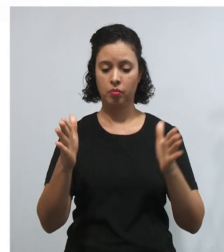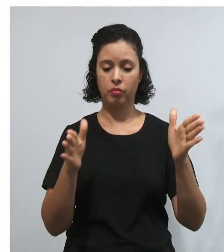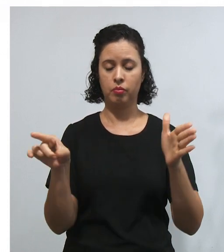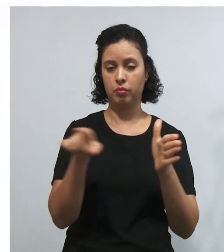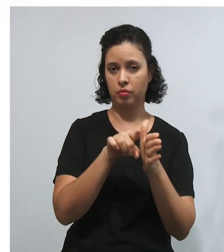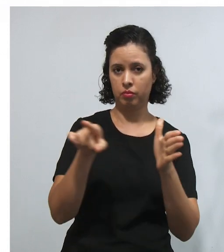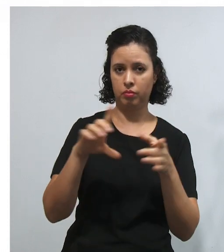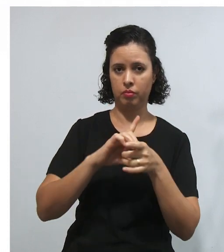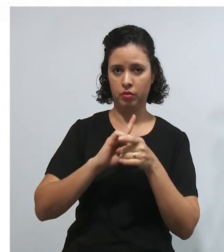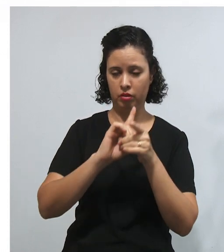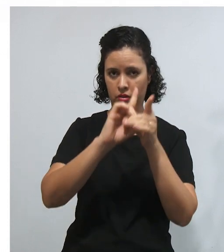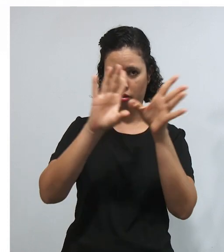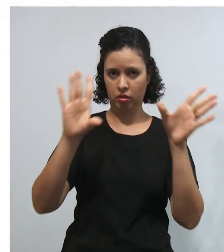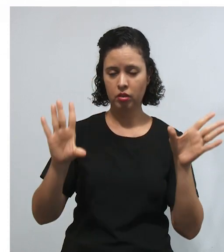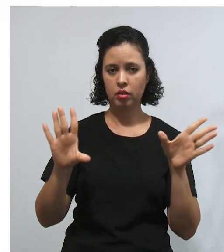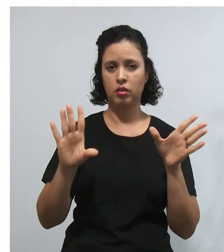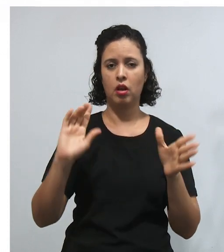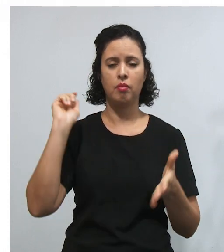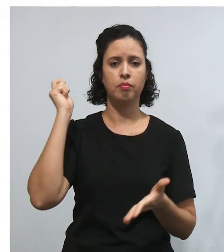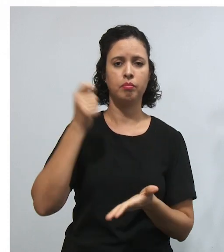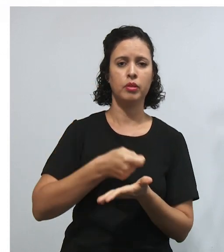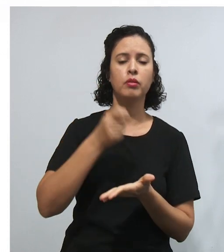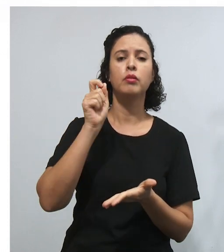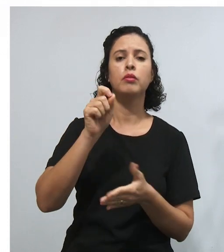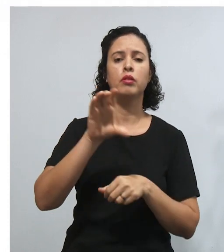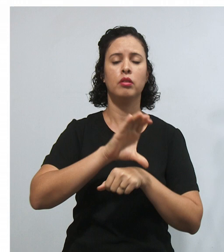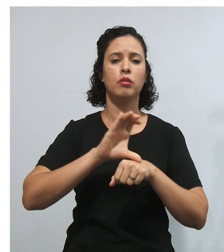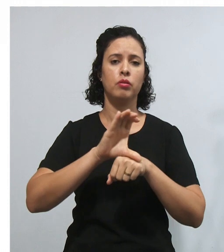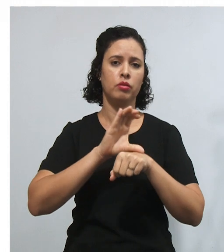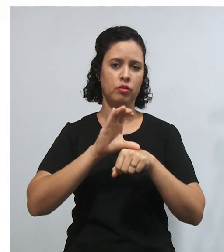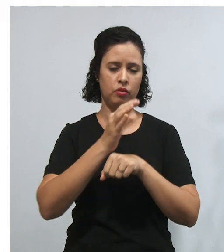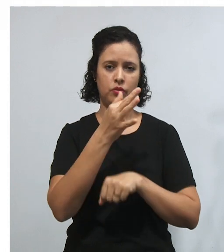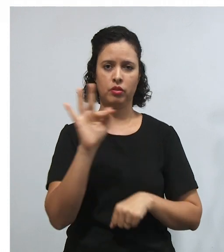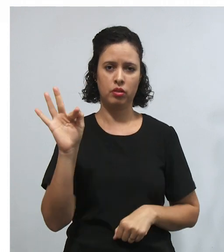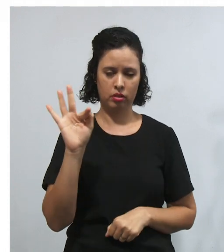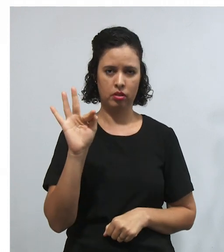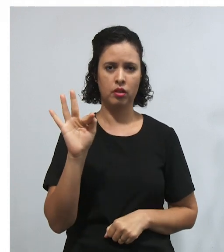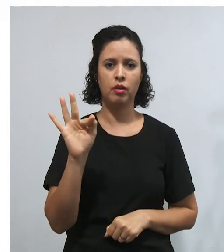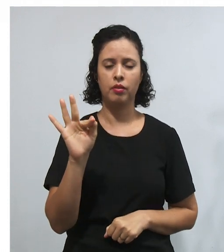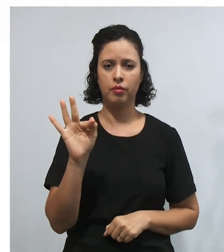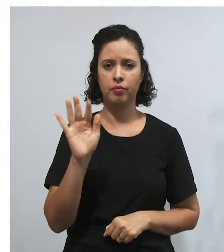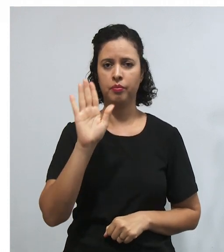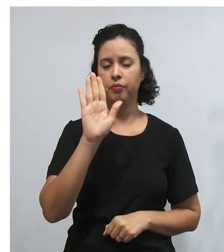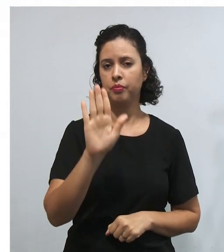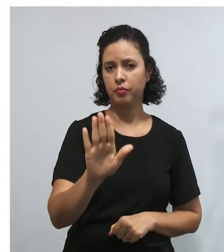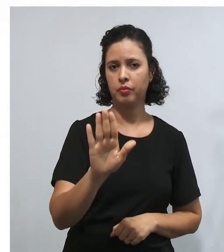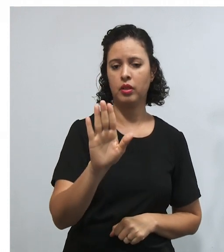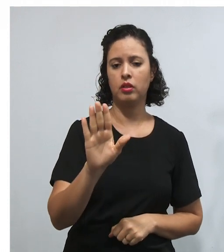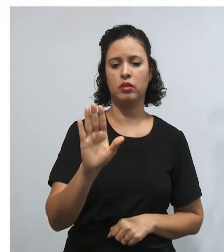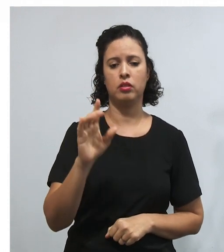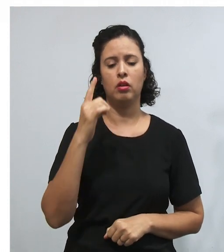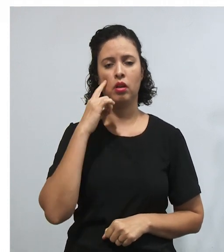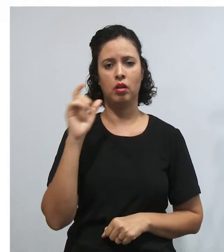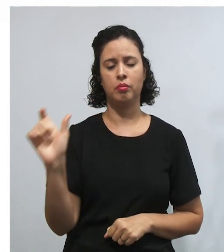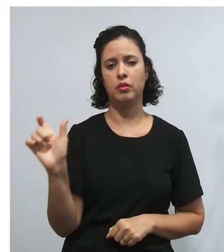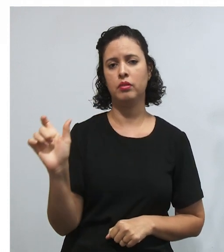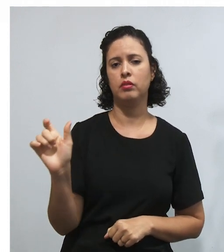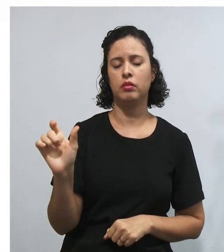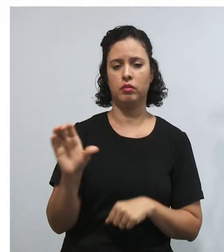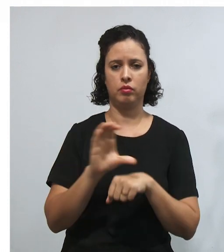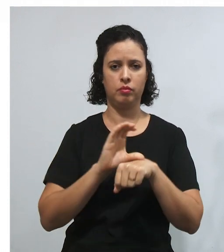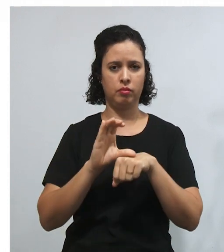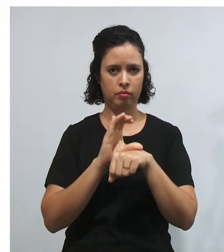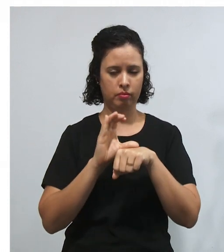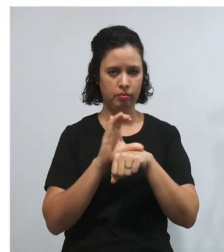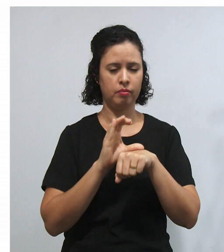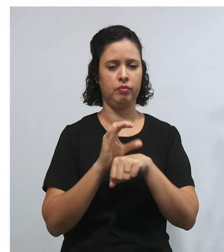democrático ali no ato da promulgação da nossa Constituição Federal. Mas, de fato, o preâmbulo lá da nossa Constituição